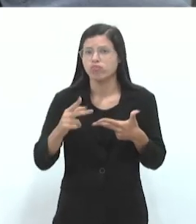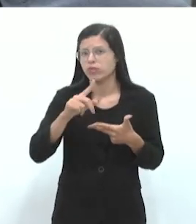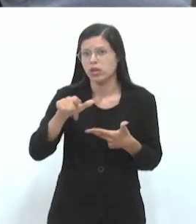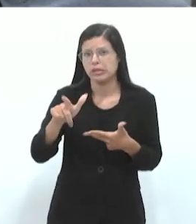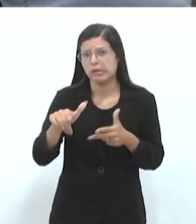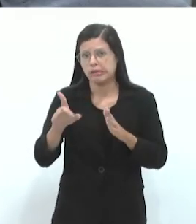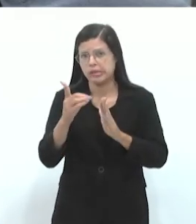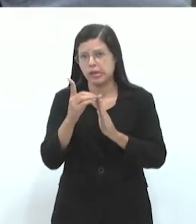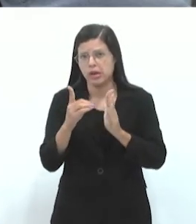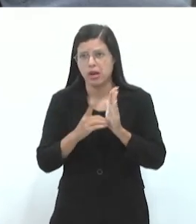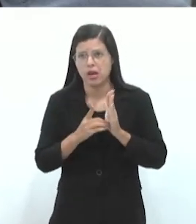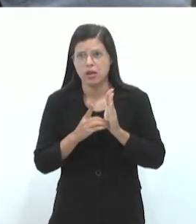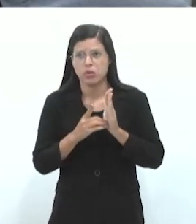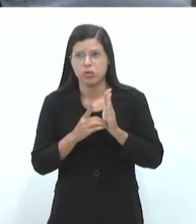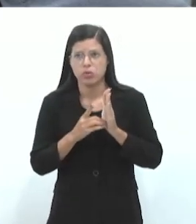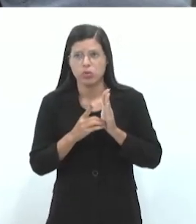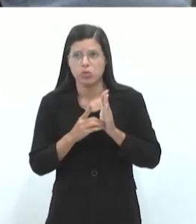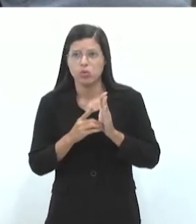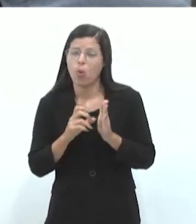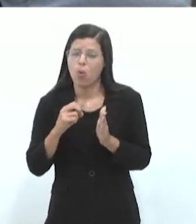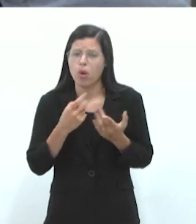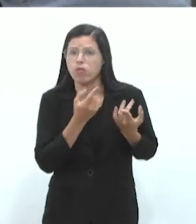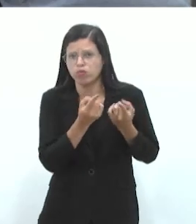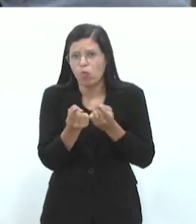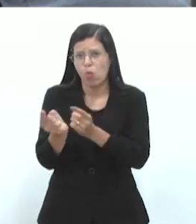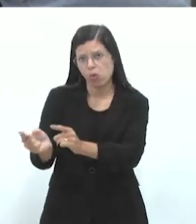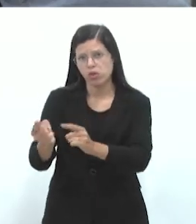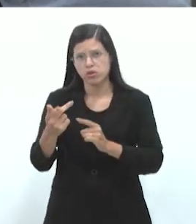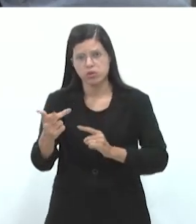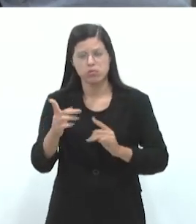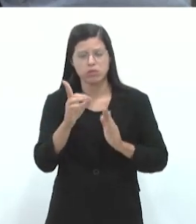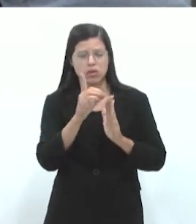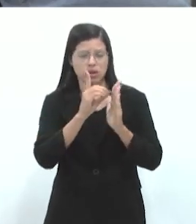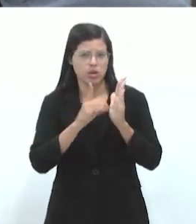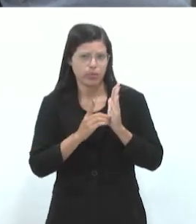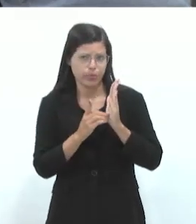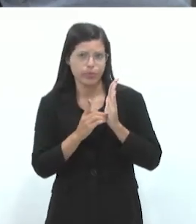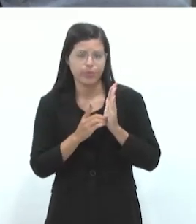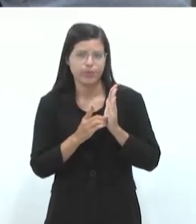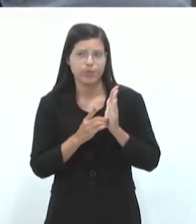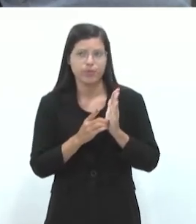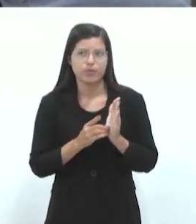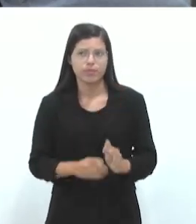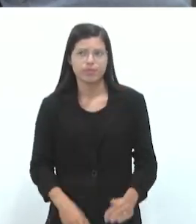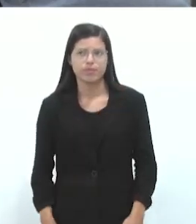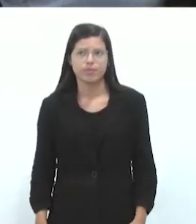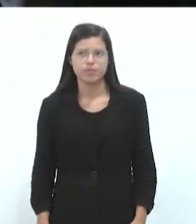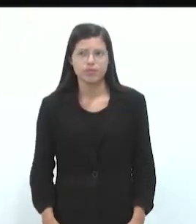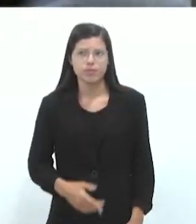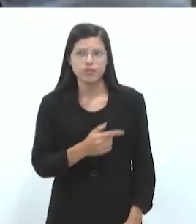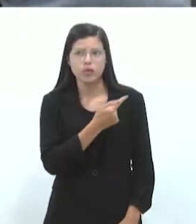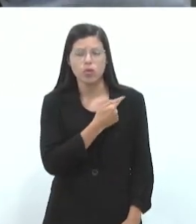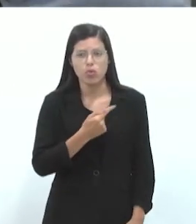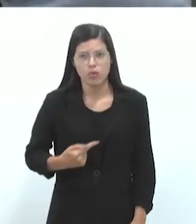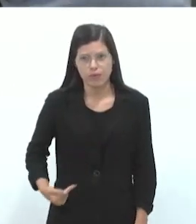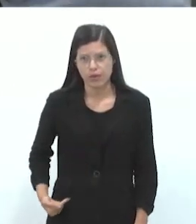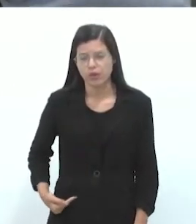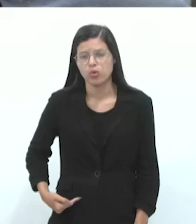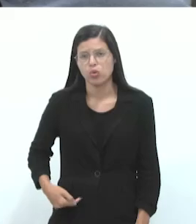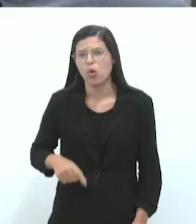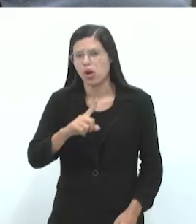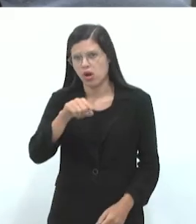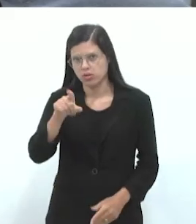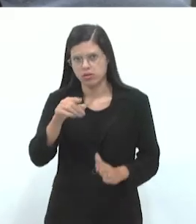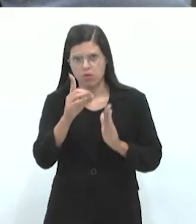ou eu vou cassar o seu decreto. E, para amenizar a crise, o governador revogou o decreto